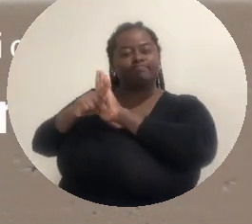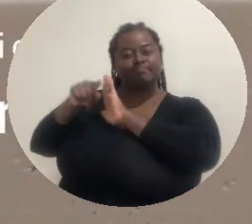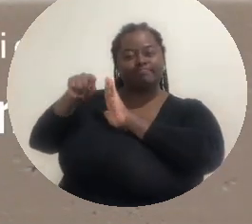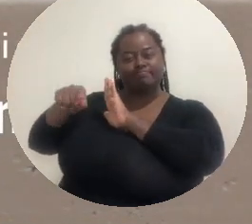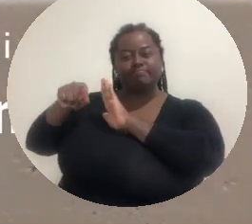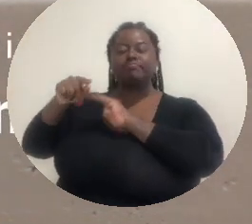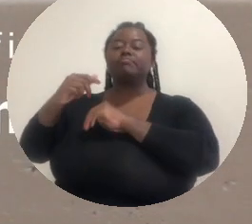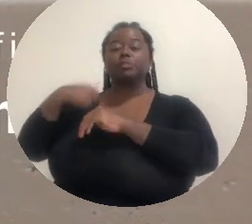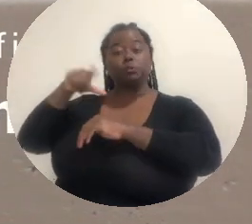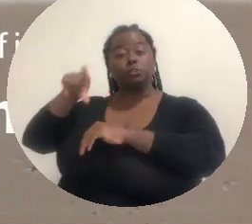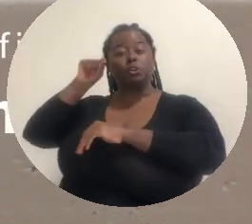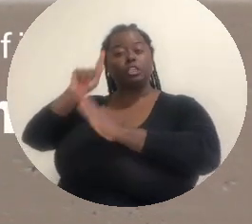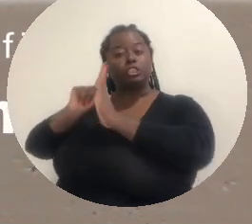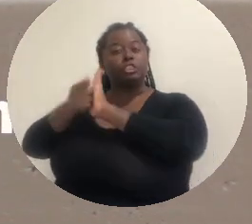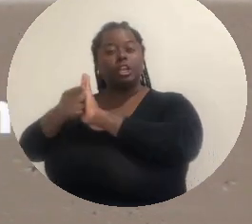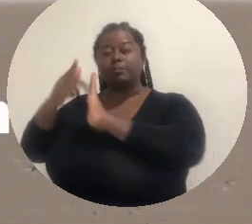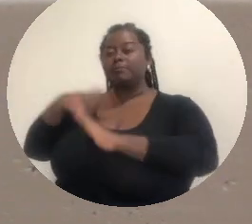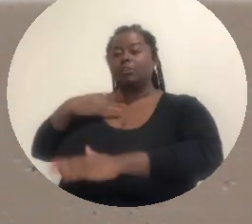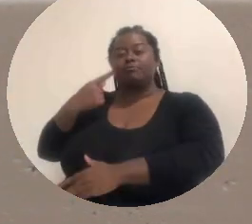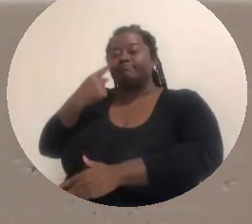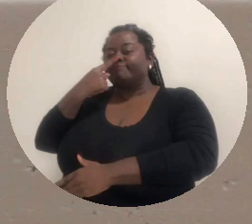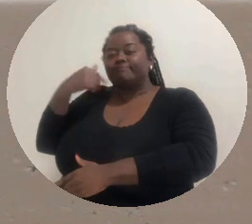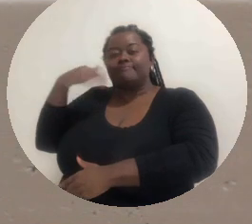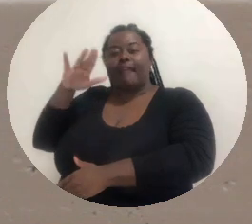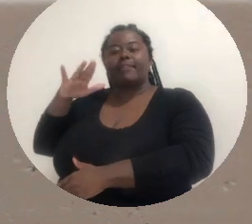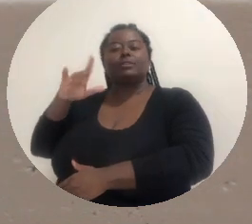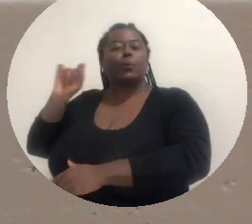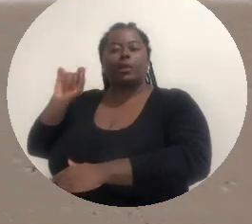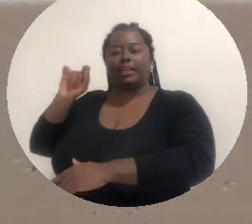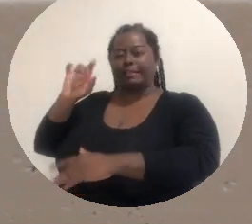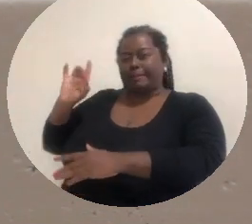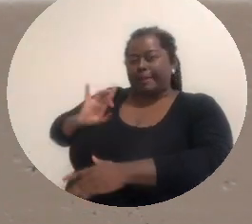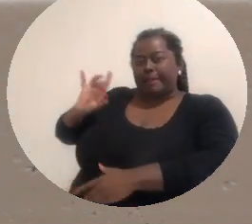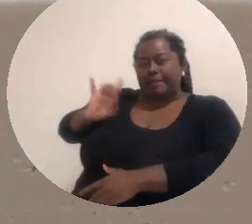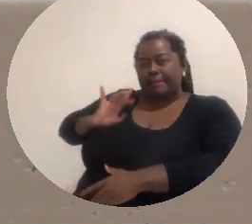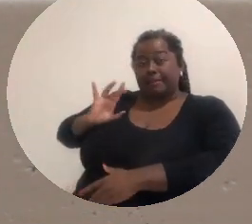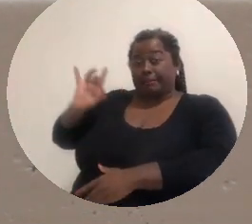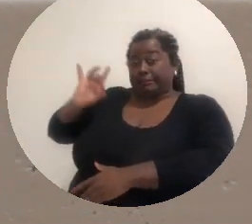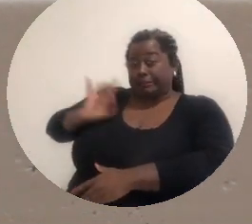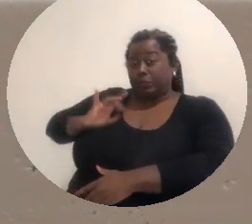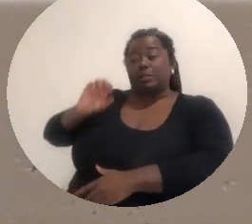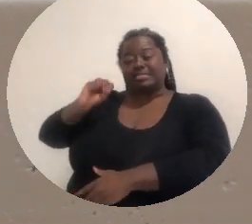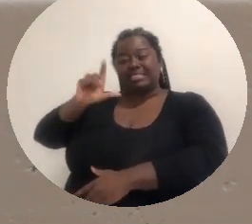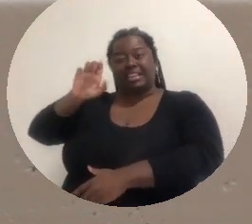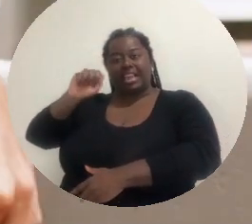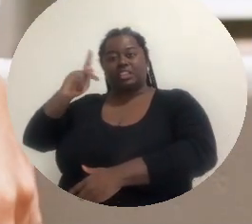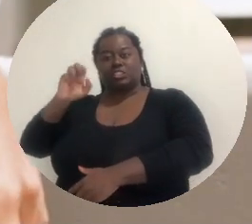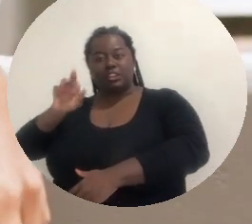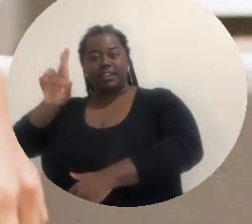gênero. E, portanto, escolhi um gênero que é o meu favorito, que é o terror, mais especificamente o terror